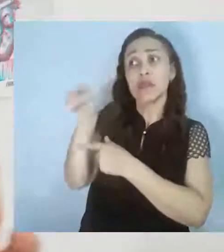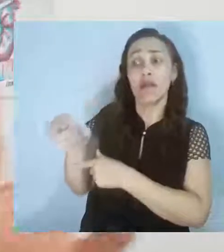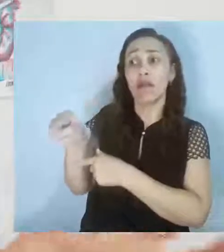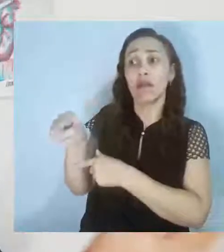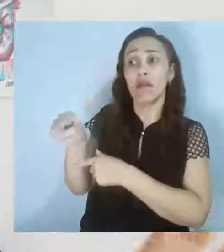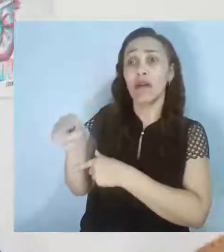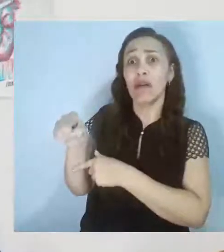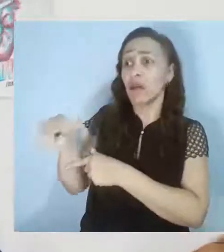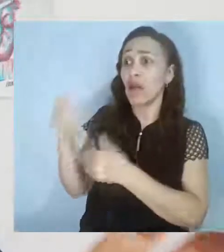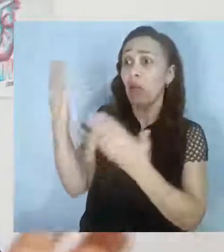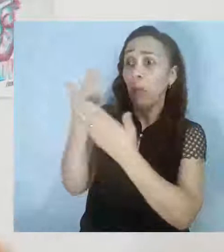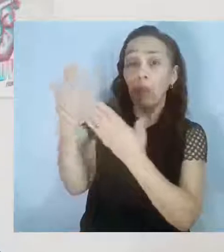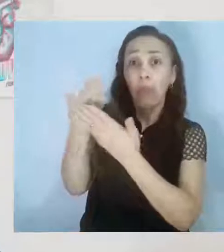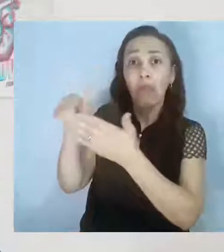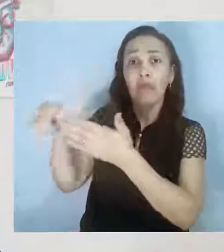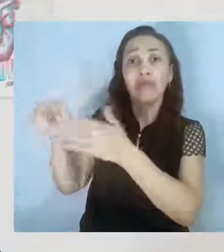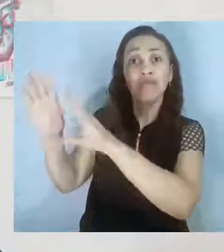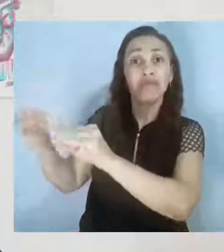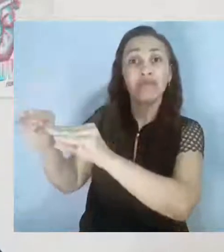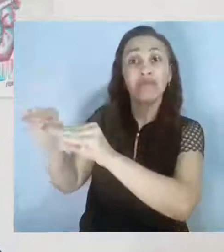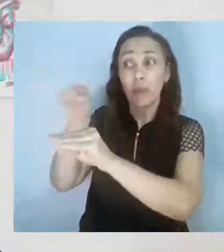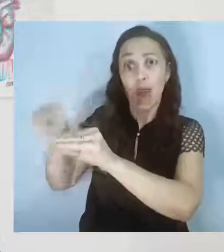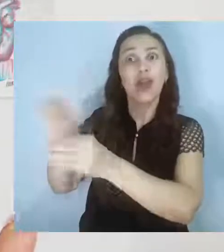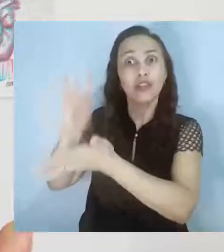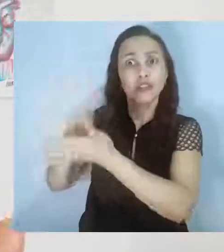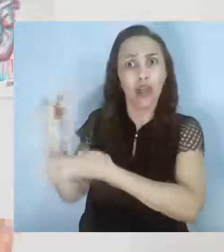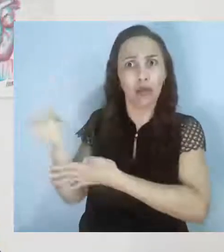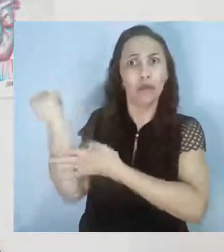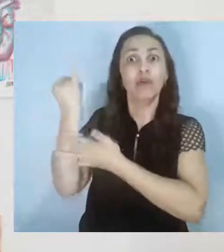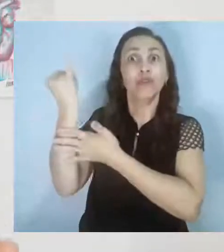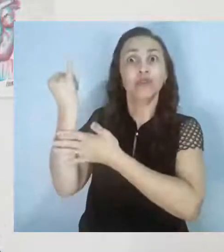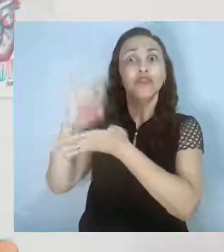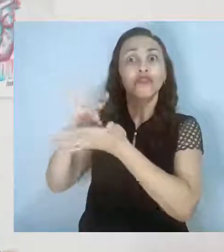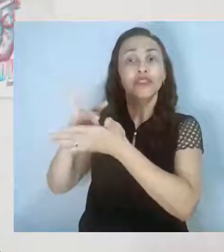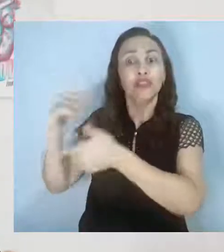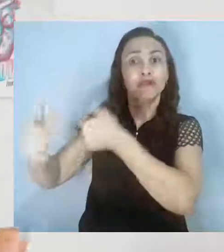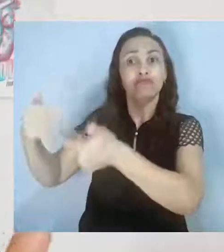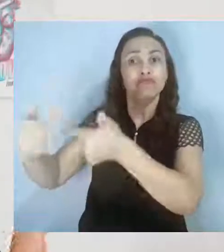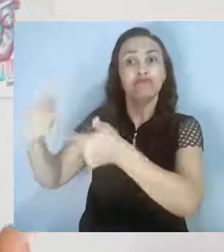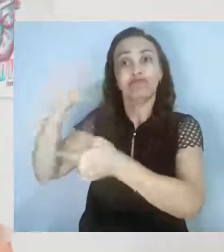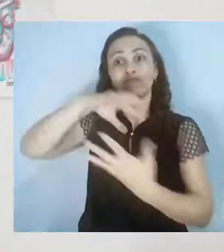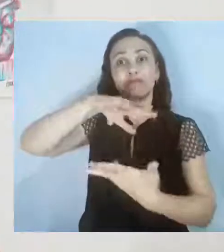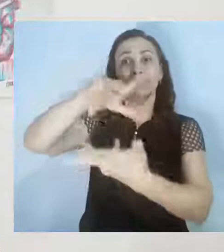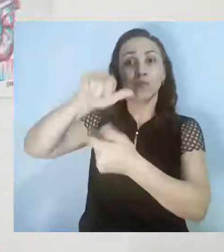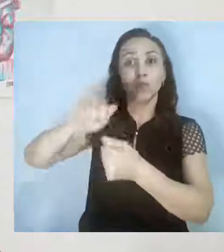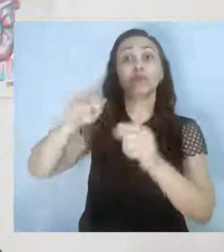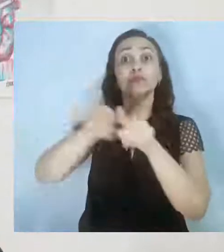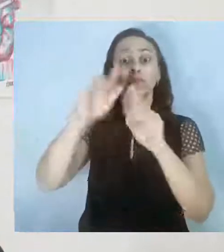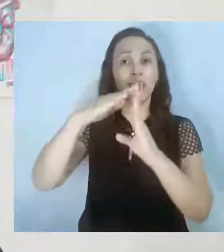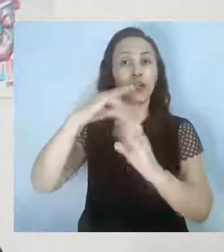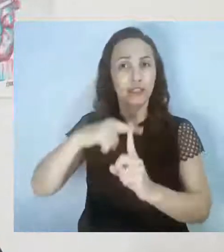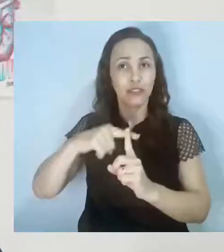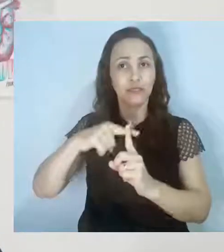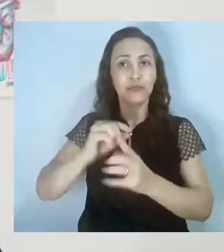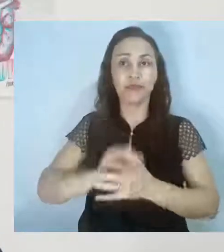pessoas invisíveis, mas que fazem uma grande diferença na vida do mundo e na vida da igreja.